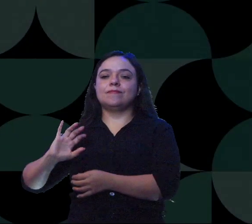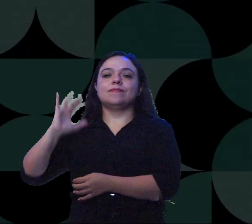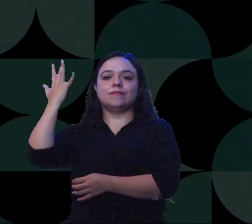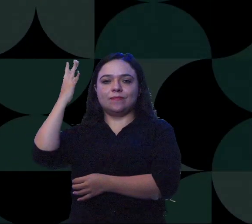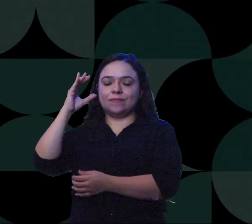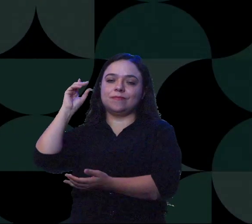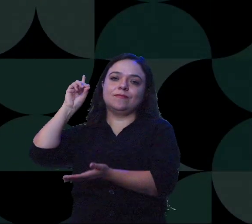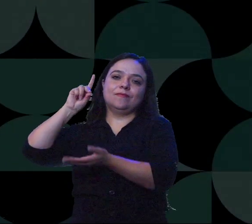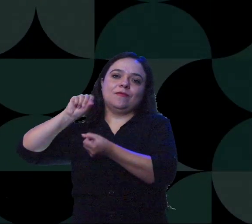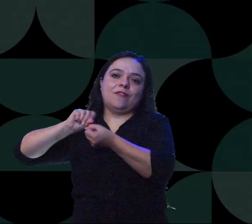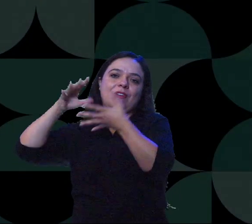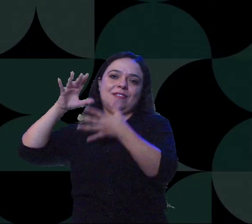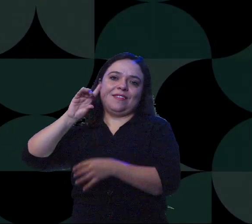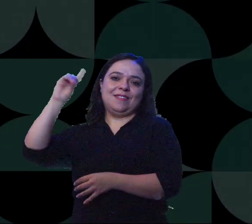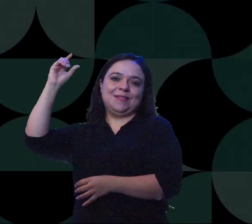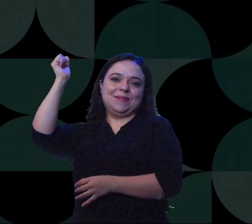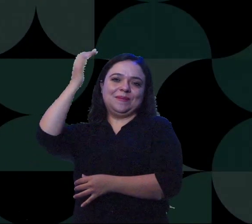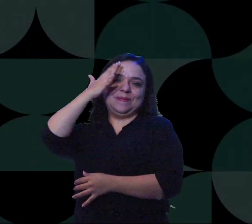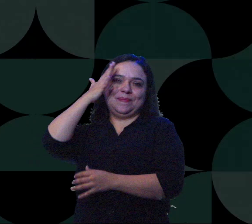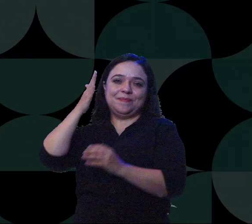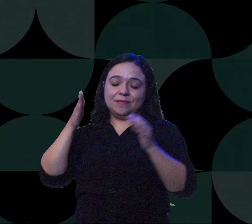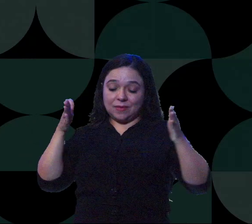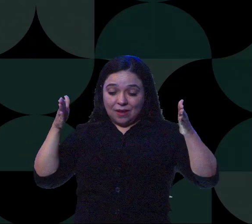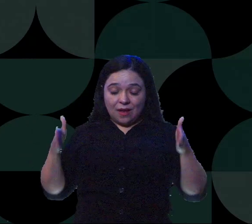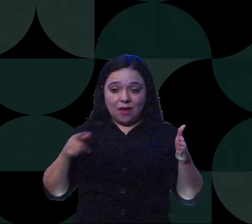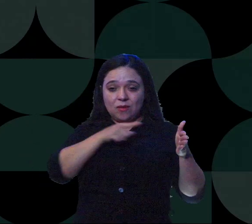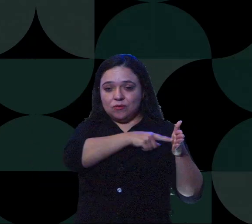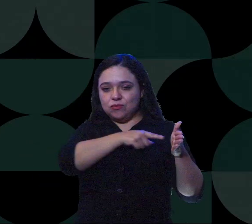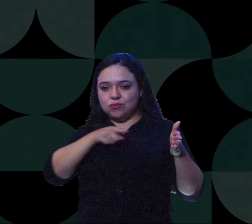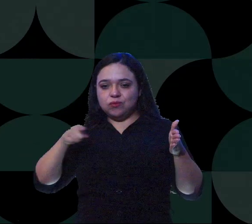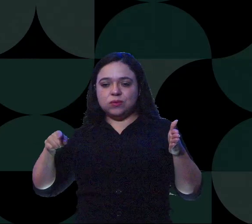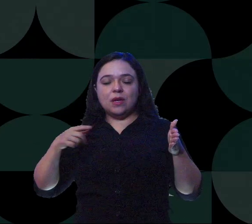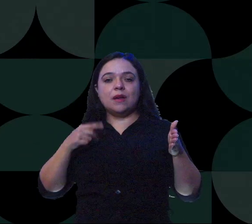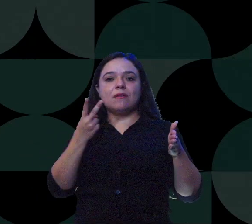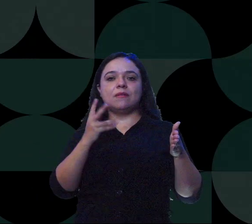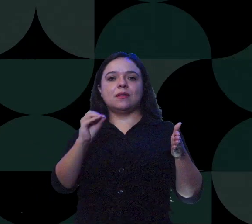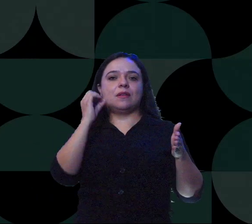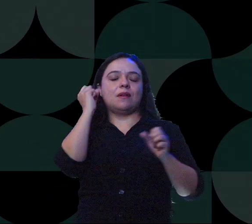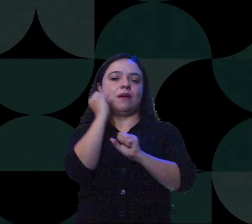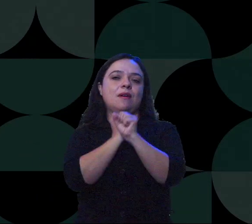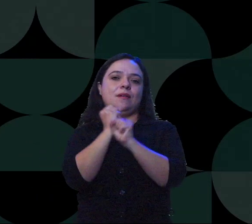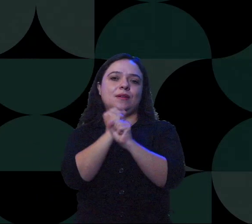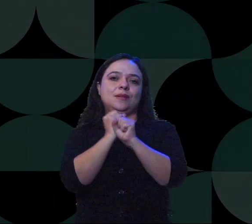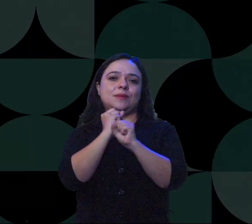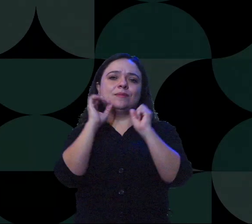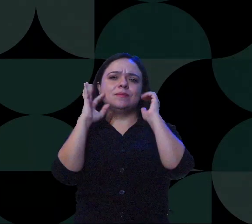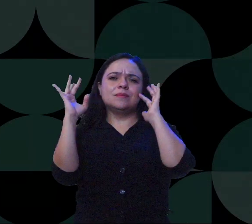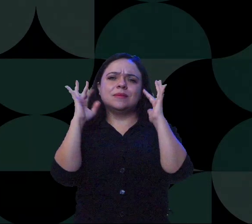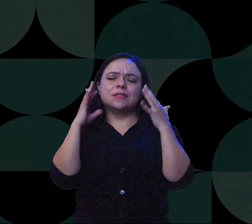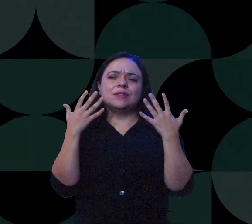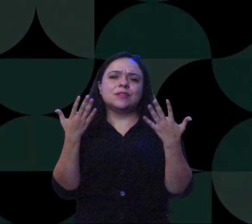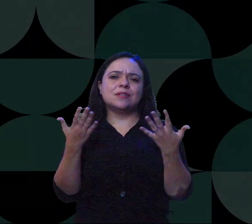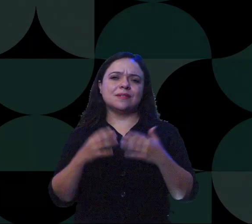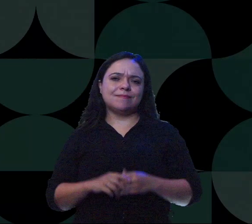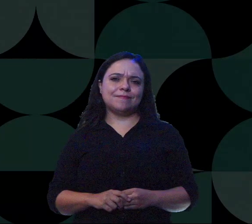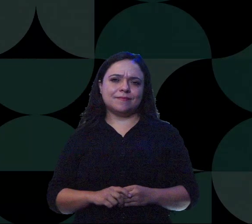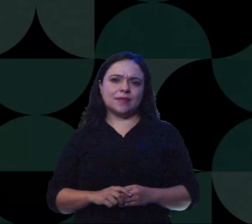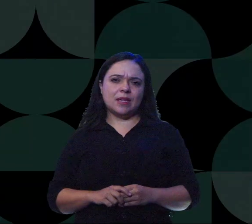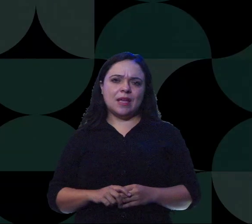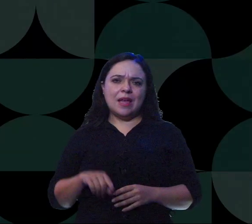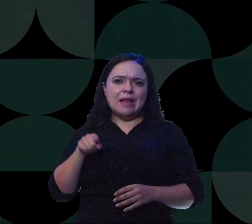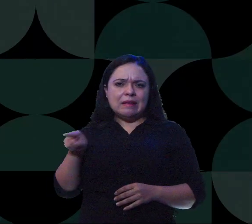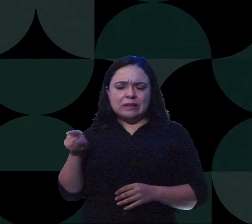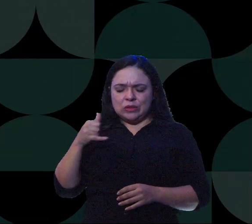havia revelado. E a impressão, quando a gente começa a ler os relatos da história de José, é que os sonhos não se tornariam realidade, porque